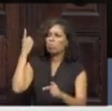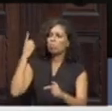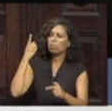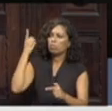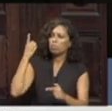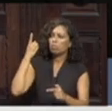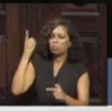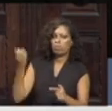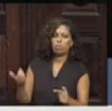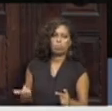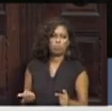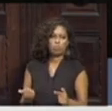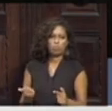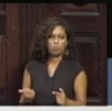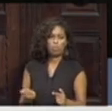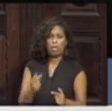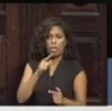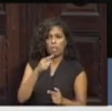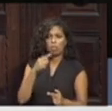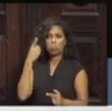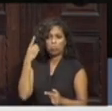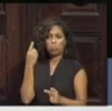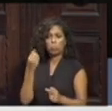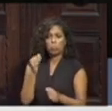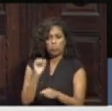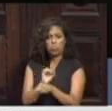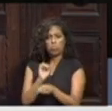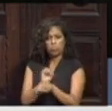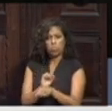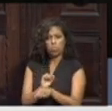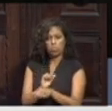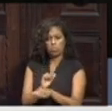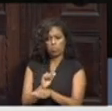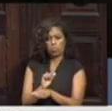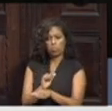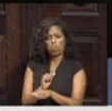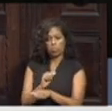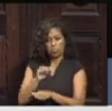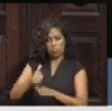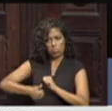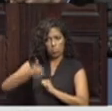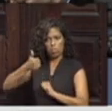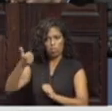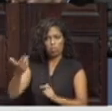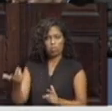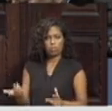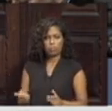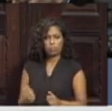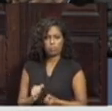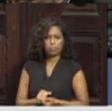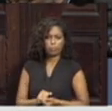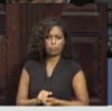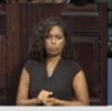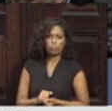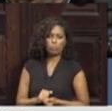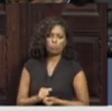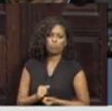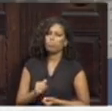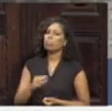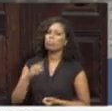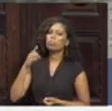espero, presidente, que isso seja corrigido com Vossa Excelência sentado nessa cadeira. Muito obrigado. Senhor presidente, são